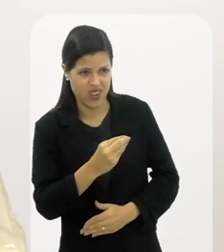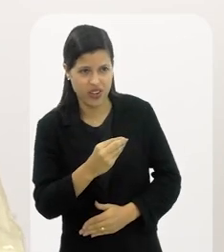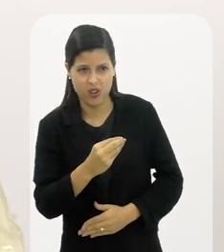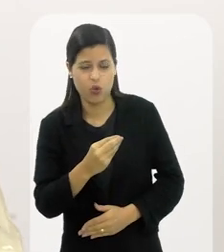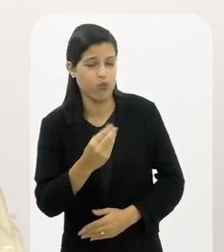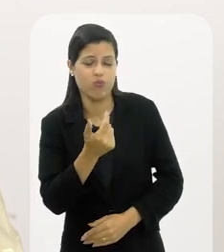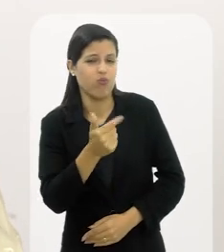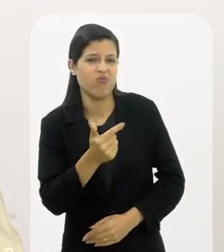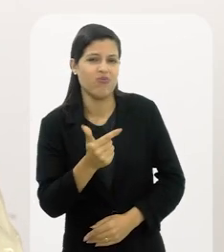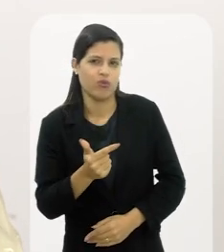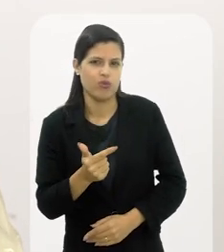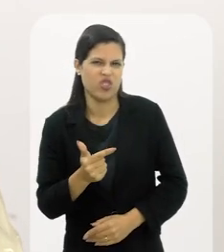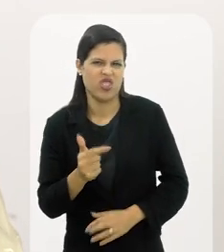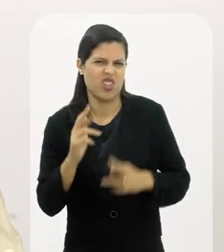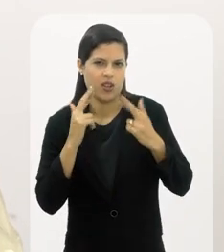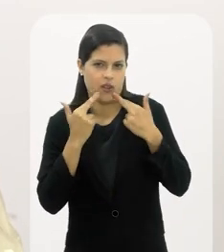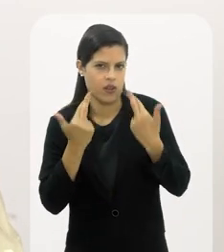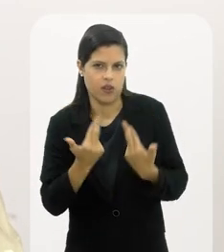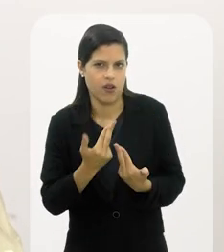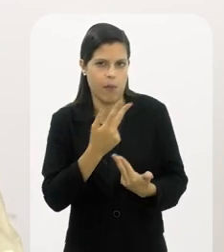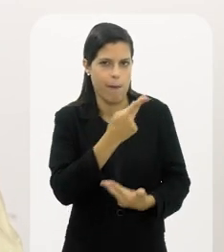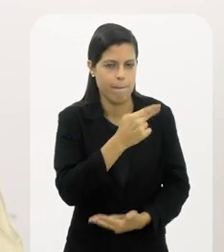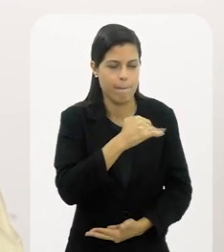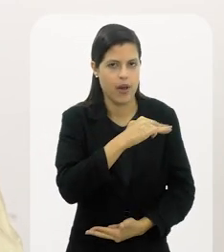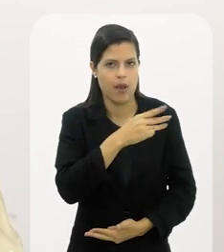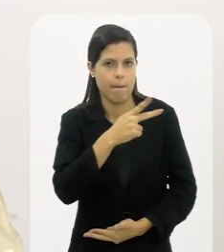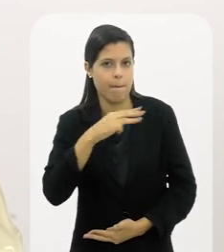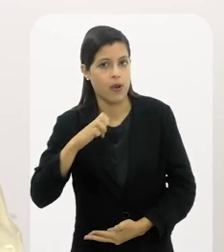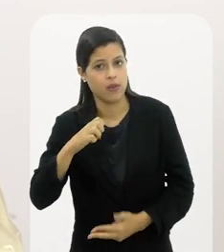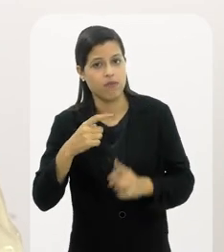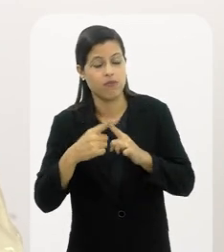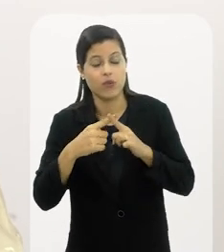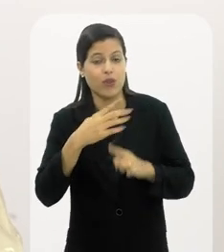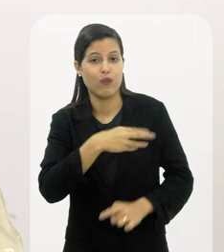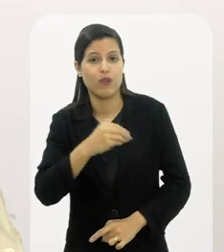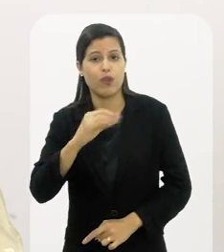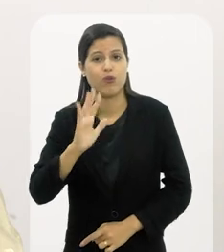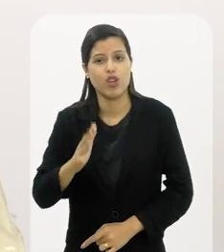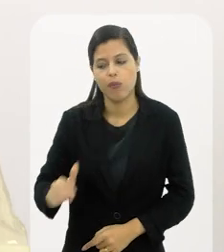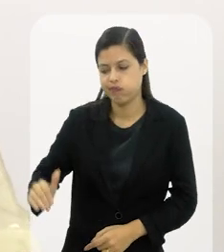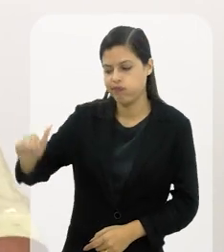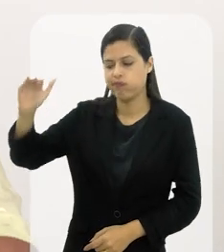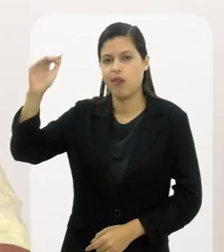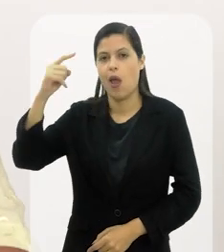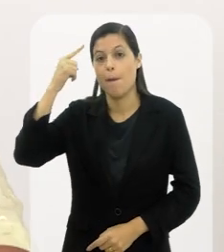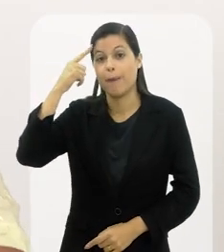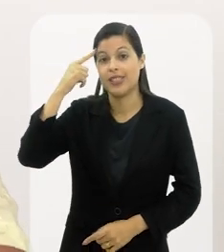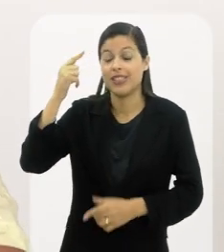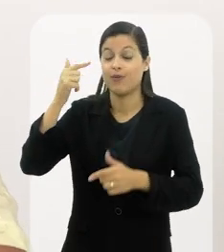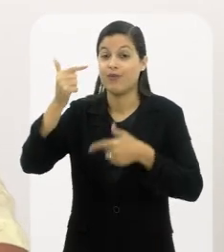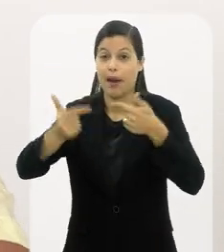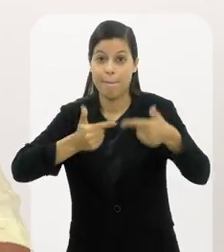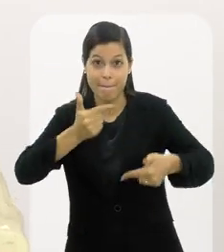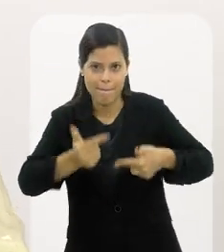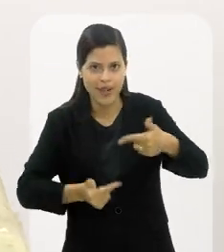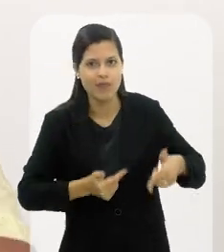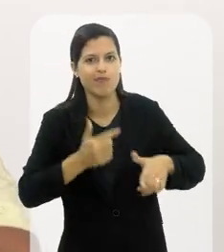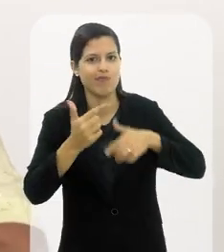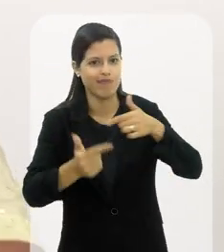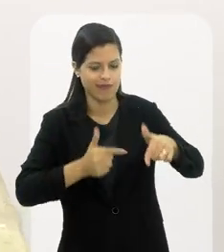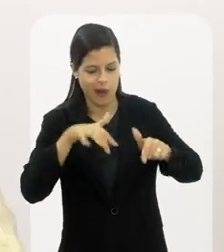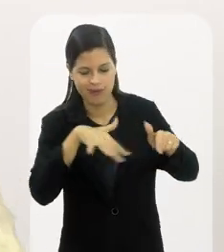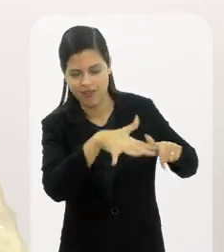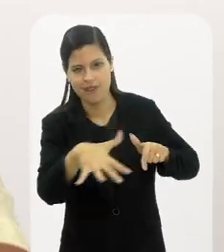não tinha mais assim reunião de pais para os filhos, não, né? Já estavam mais velhos. Eu pensei que fosse no trabalho, né?